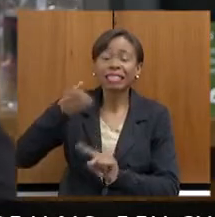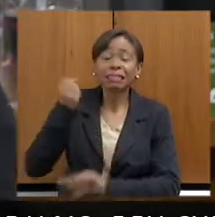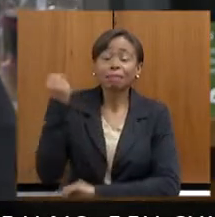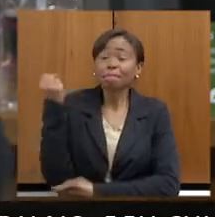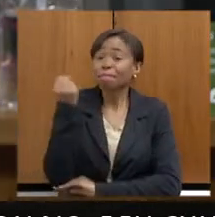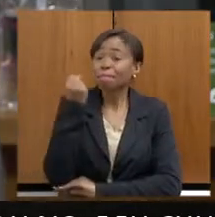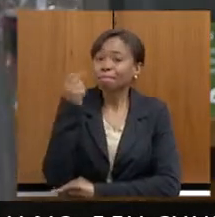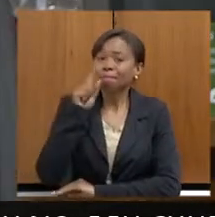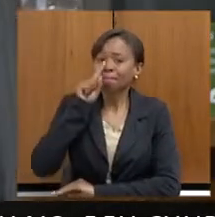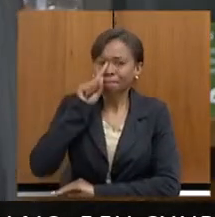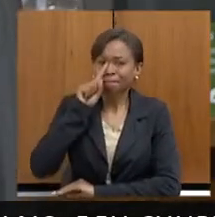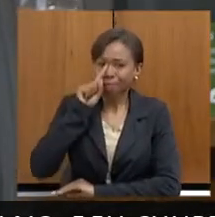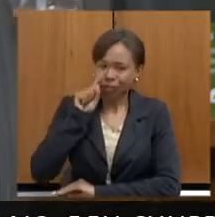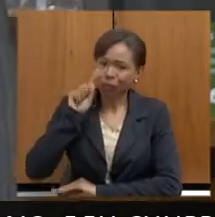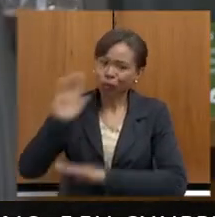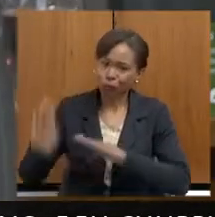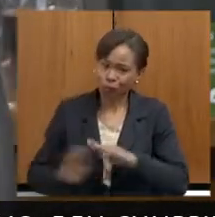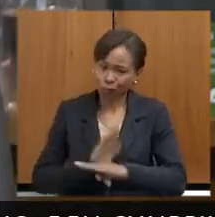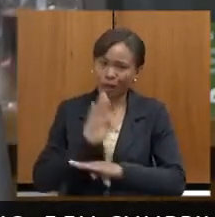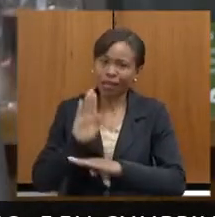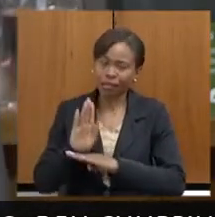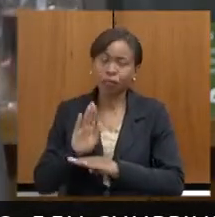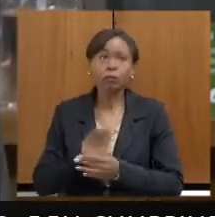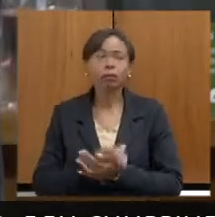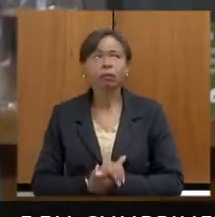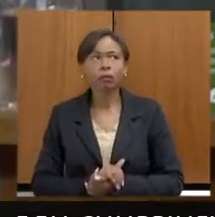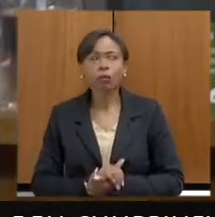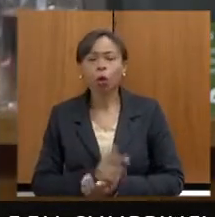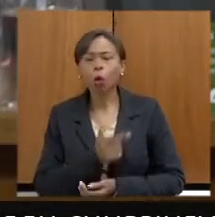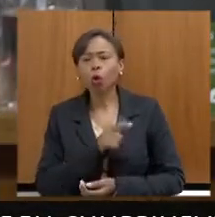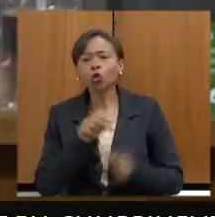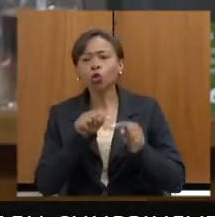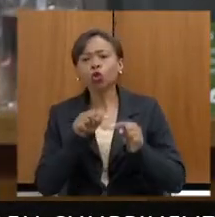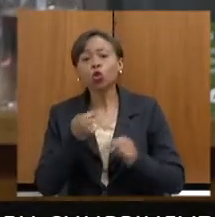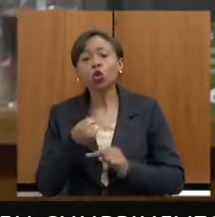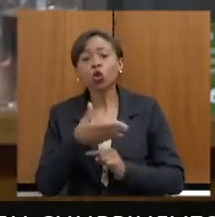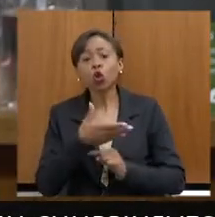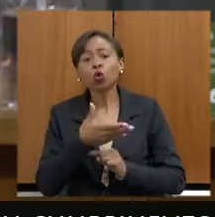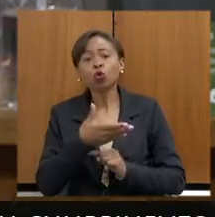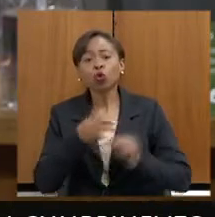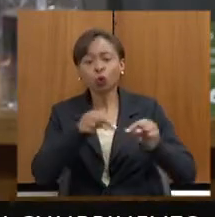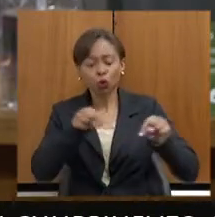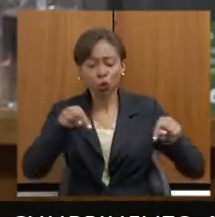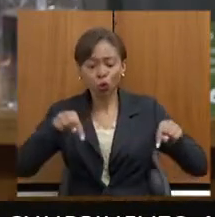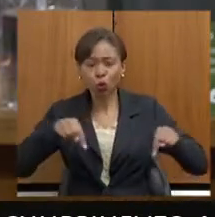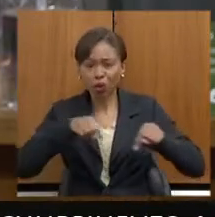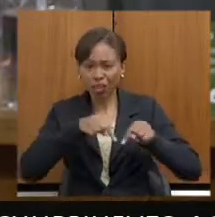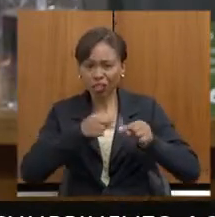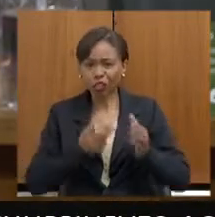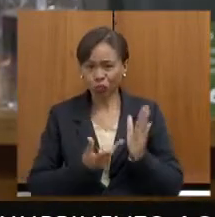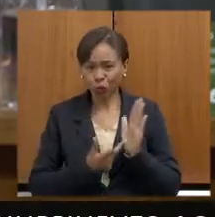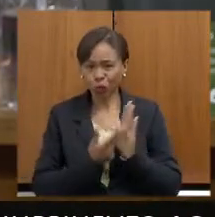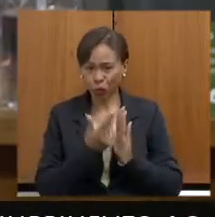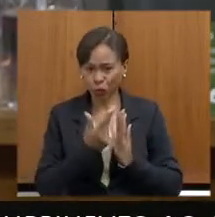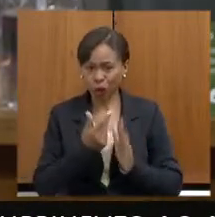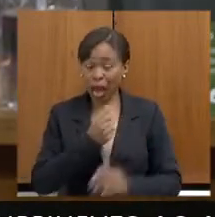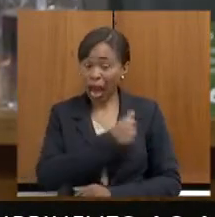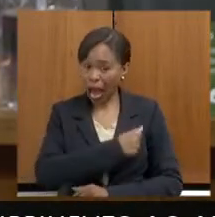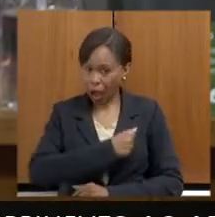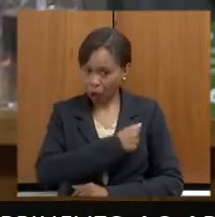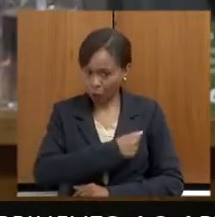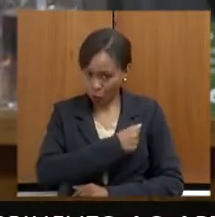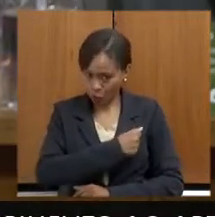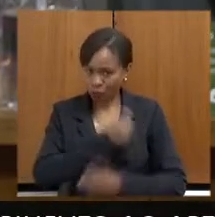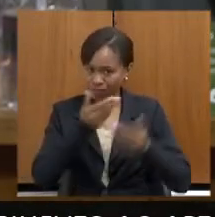é referência para lá o novo bloco cirúrgico em agosto e será inaugurado tão Júlia Kubitschek gente eu fui